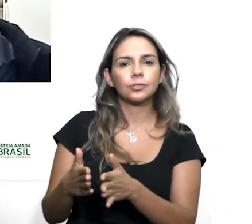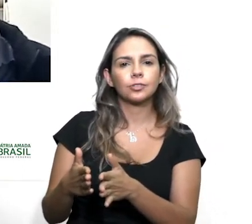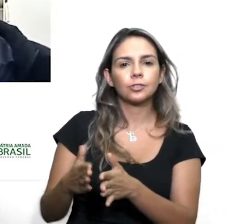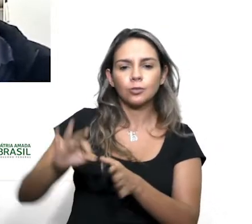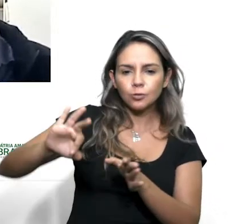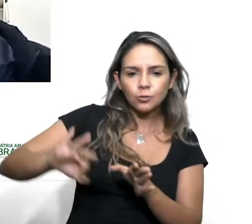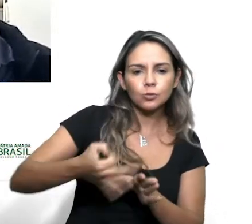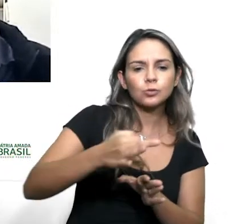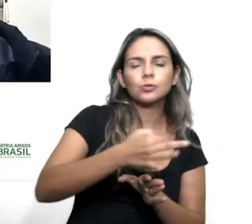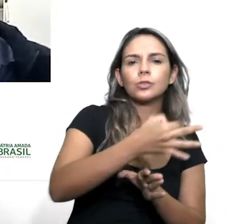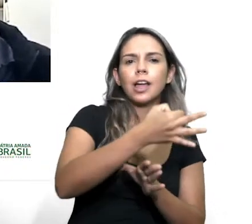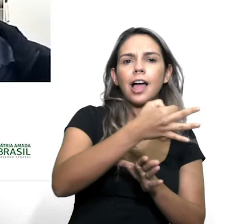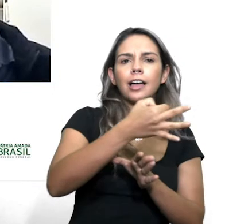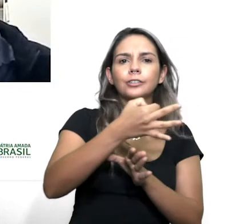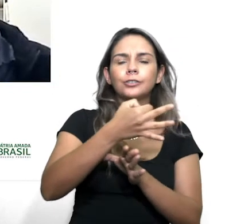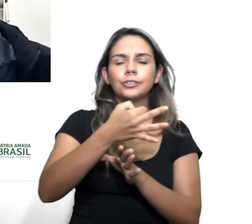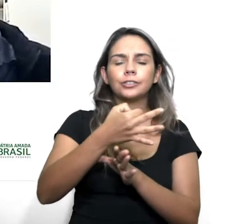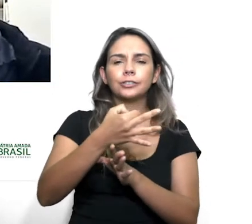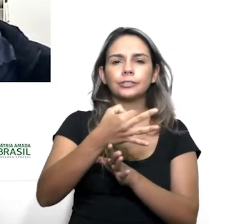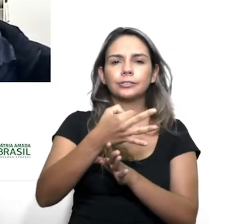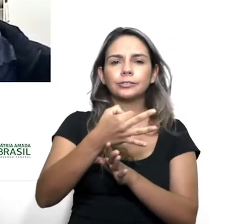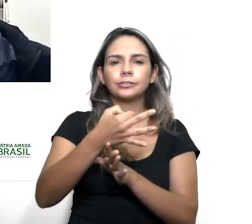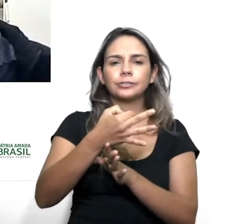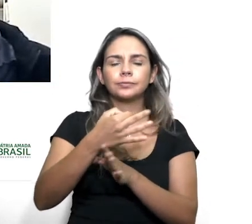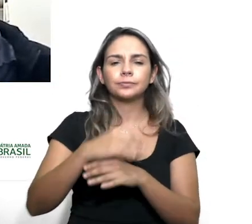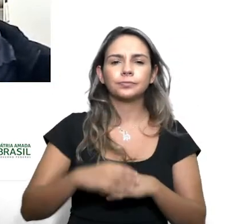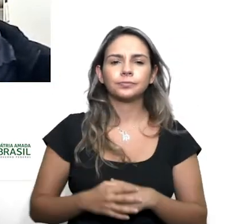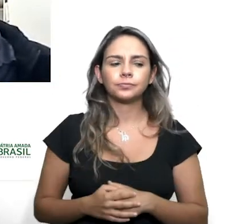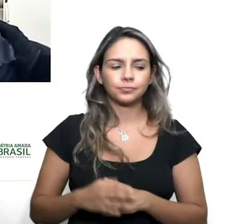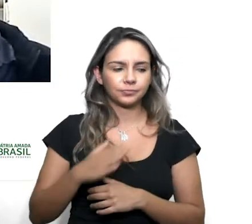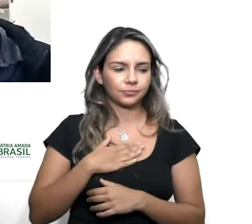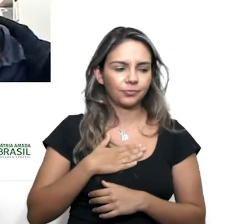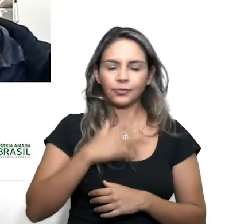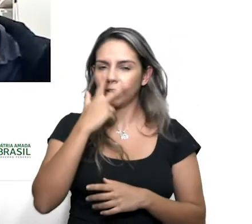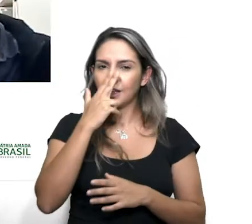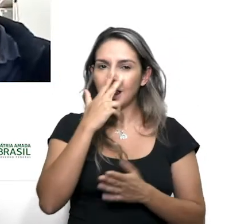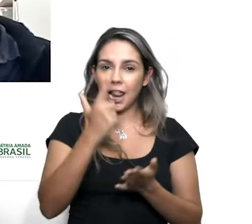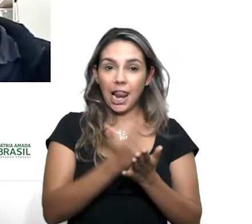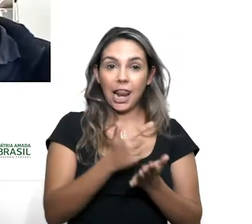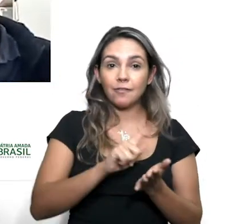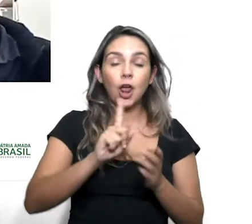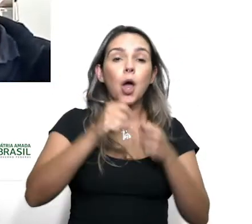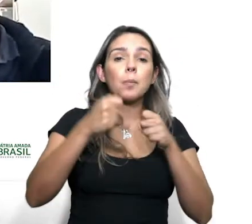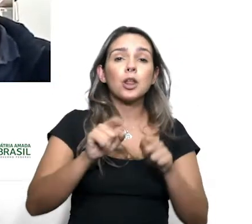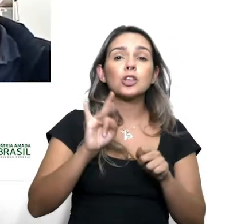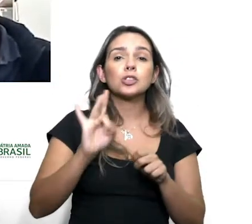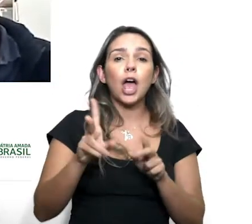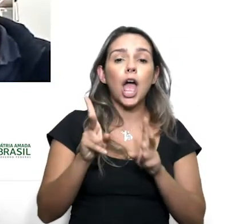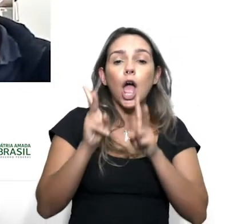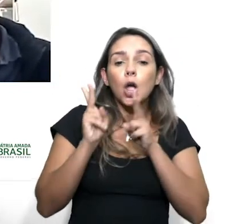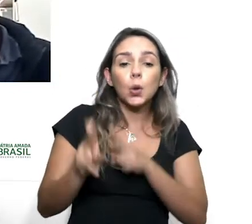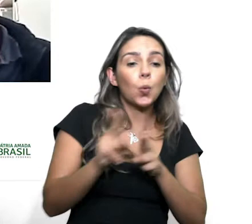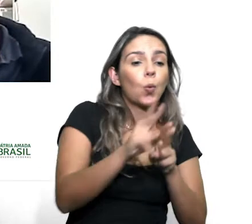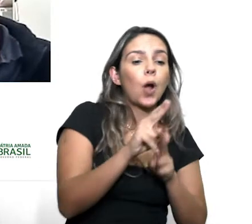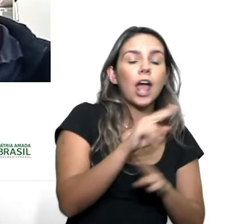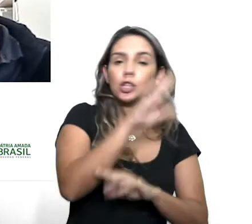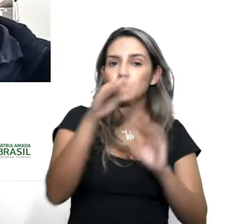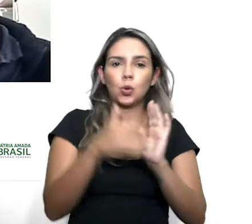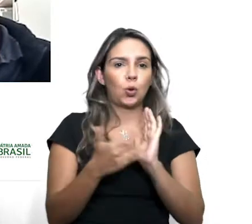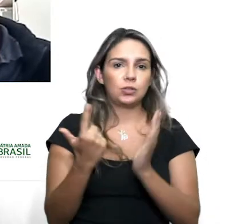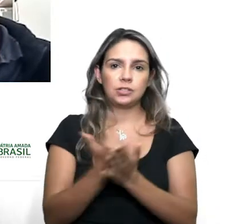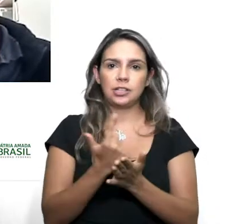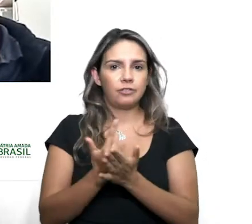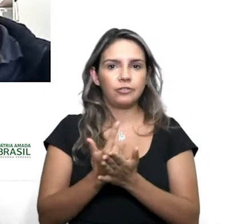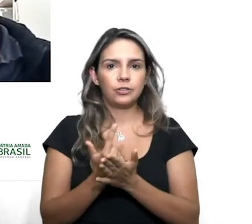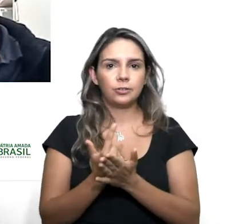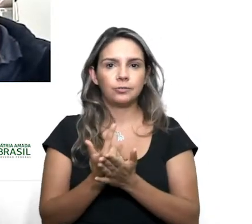explorado ou inexplorado se possível, mas eu acho que os livros não precisam de ser todos iguais entre si, e